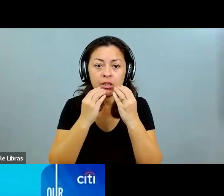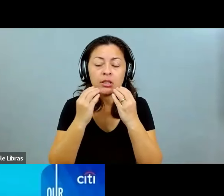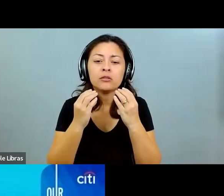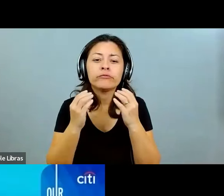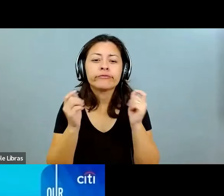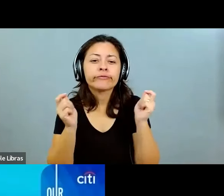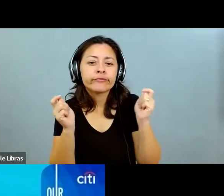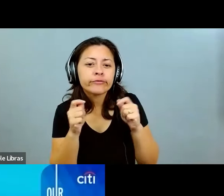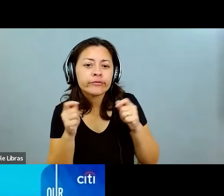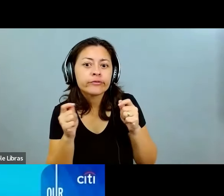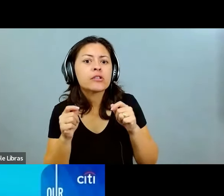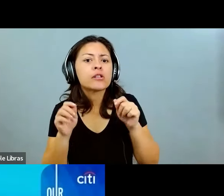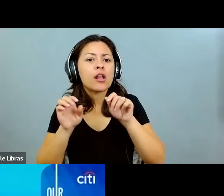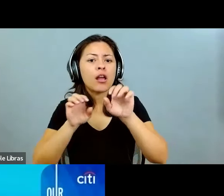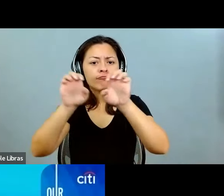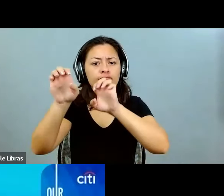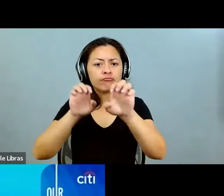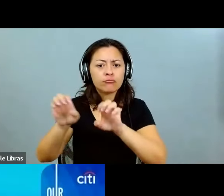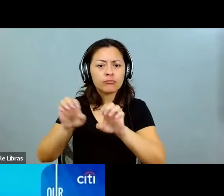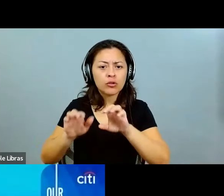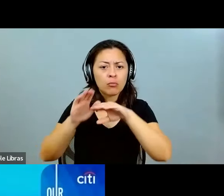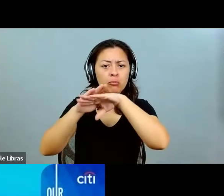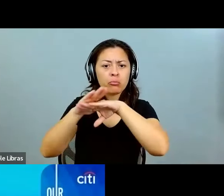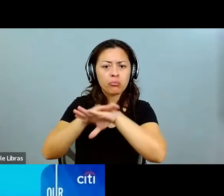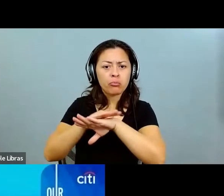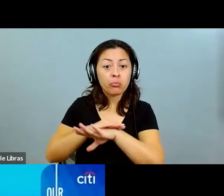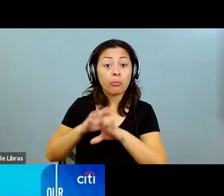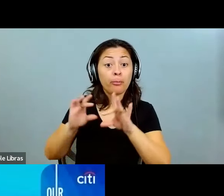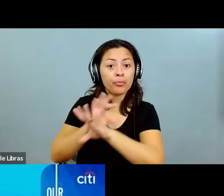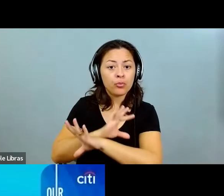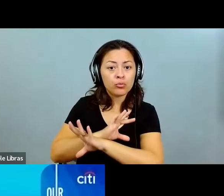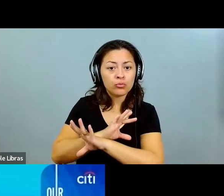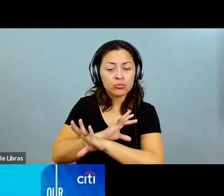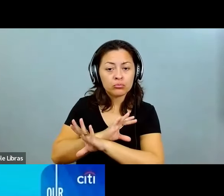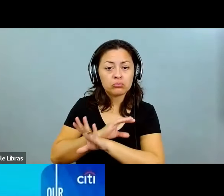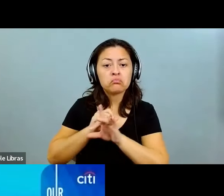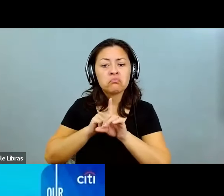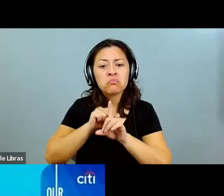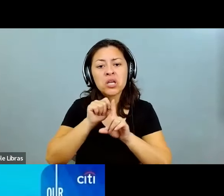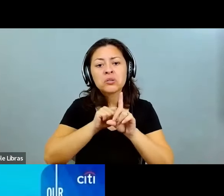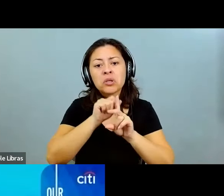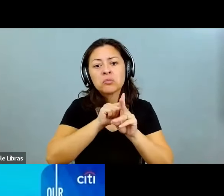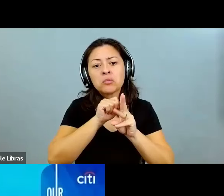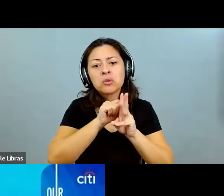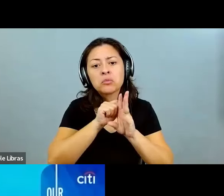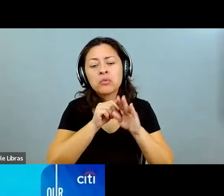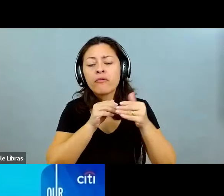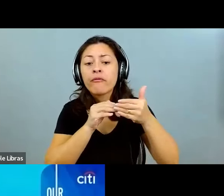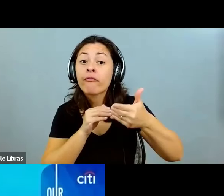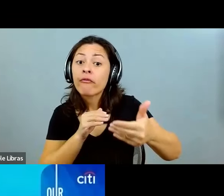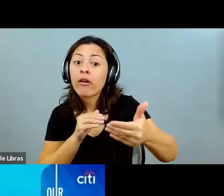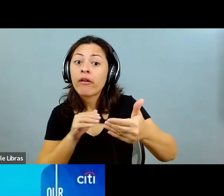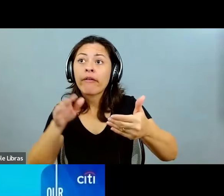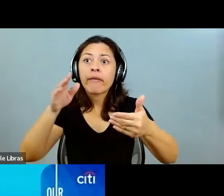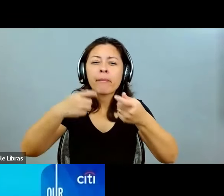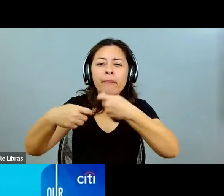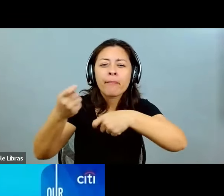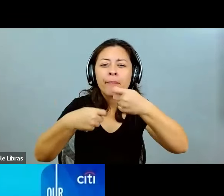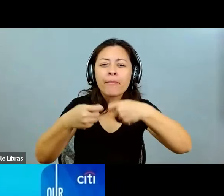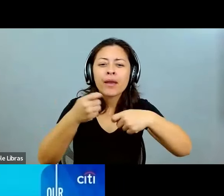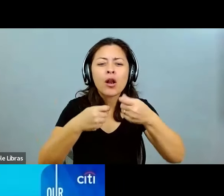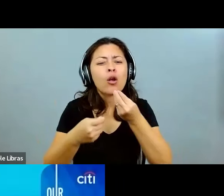capacidade de armazenagem para armazenar esse milho ao longo longo dos próximos meses agora o mercado vai oferecer uma